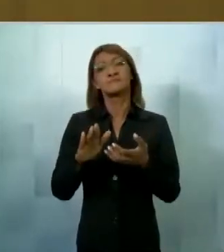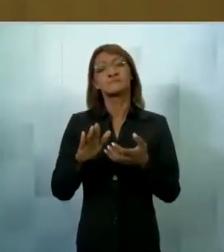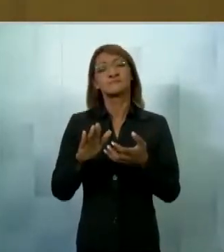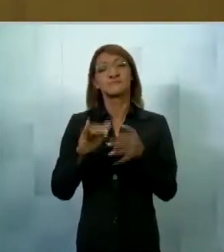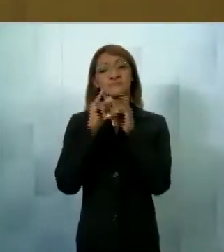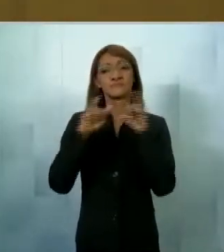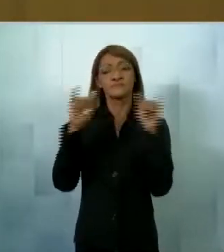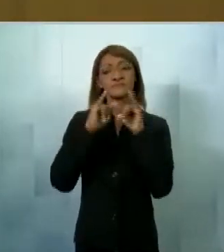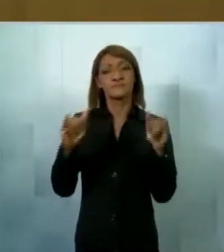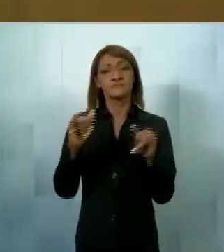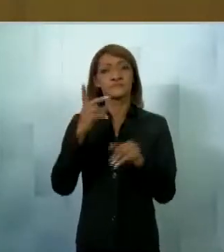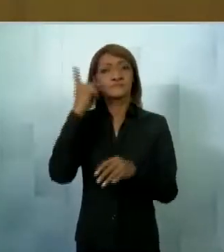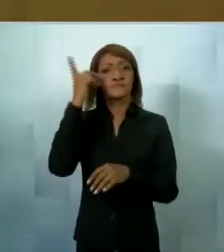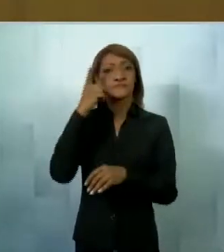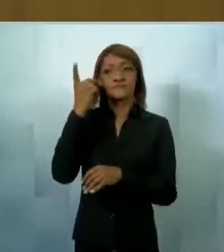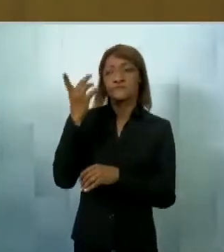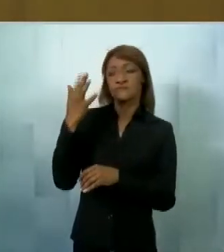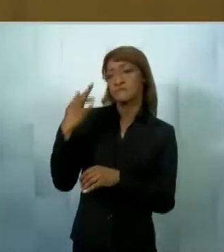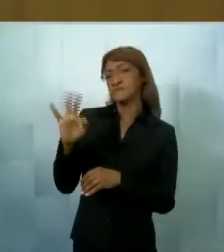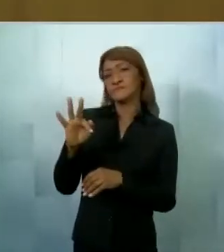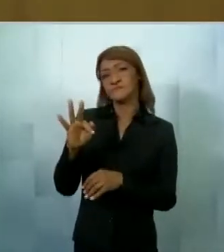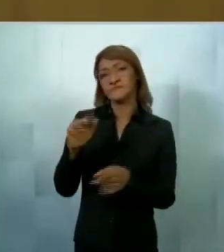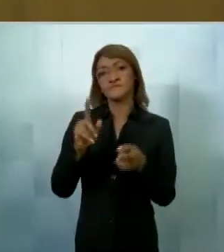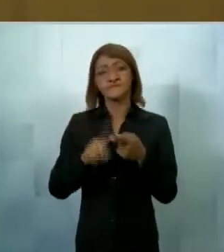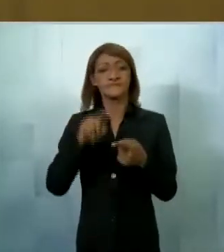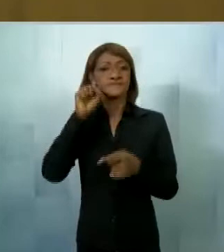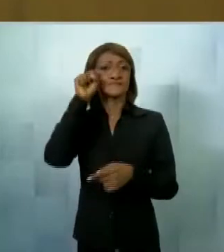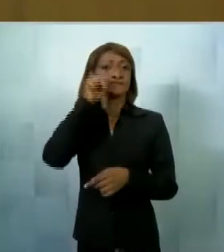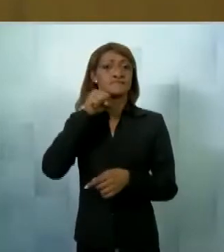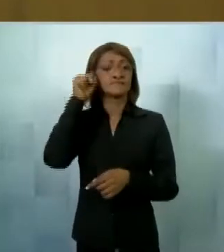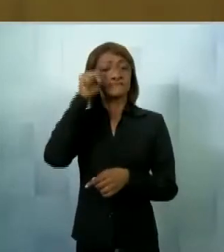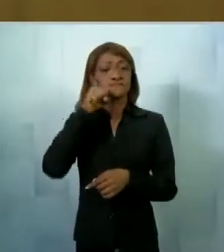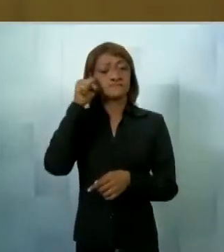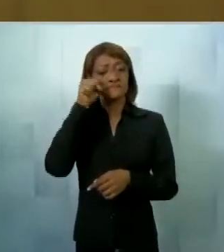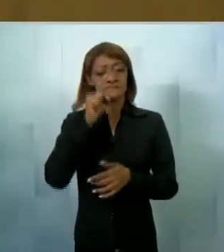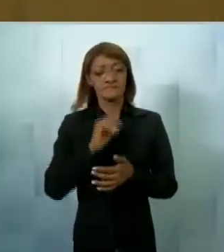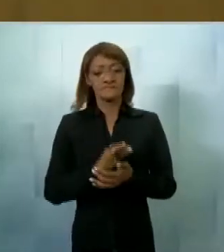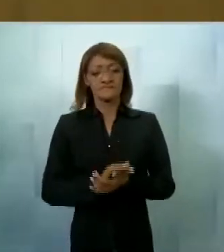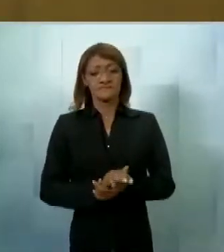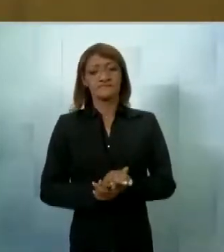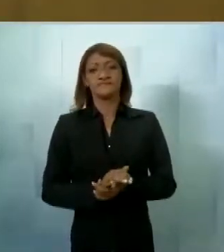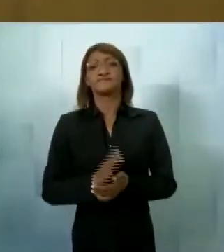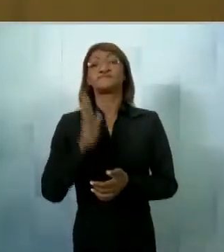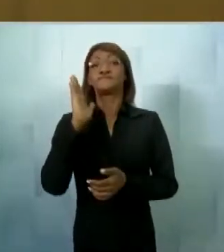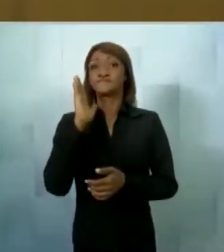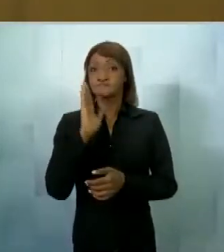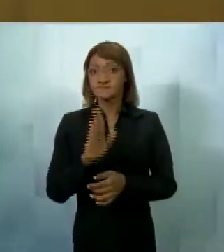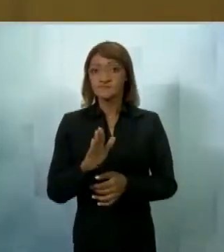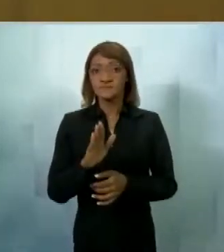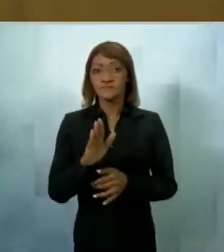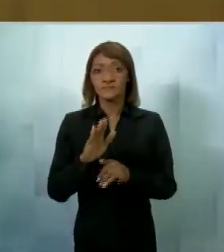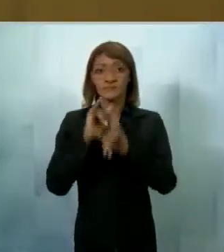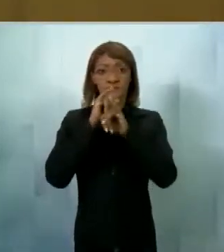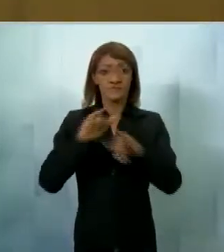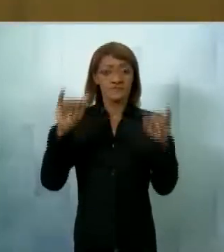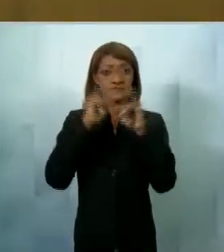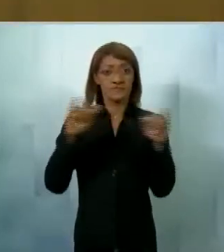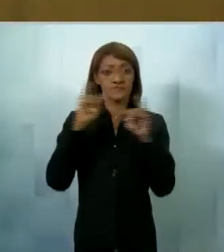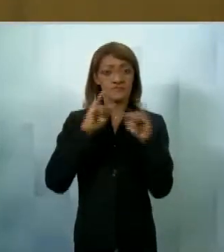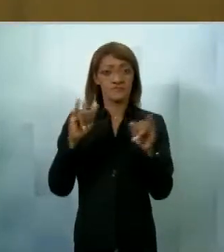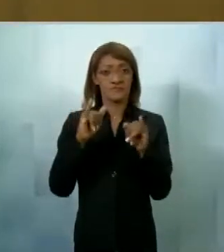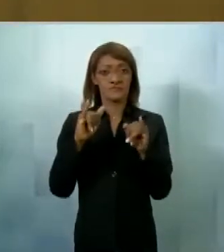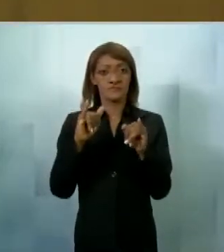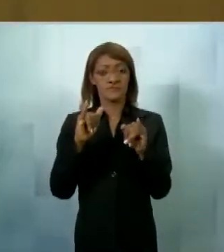vários deputados federais e de vários senadores que já têm a informação que estão